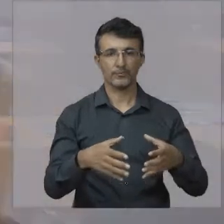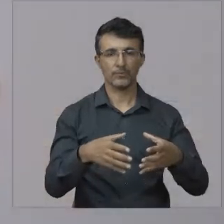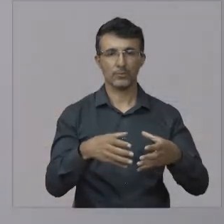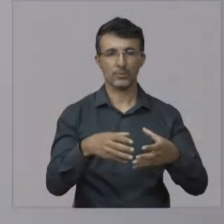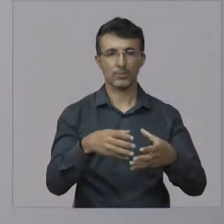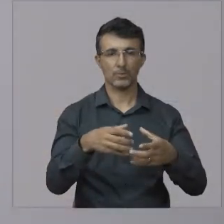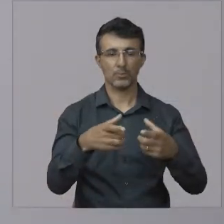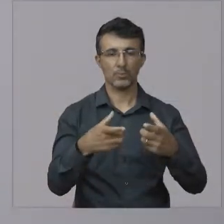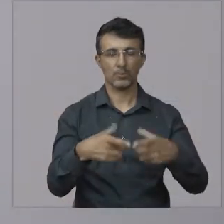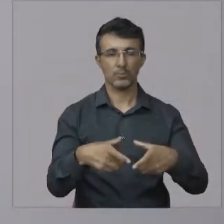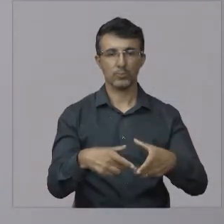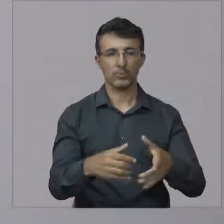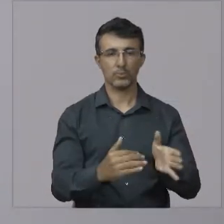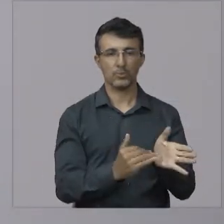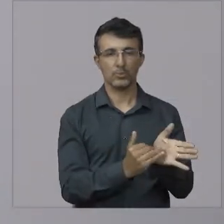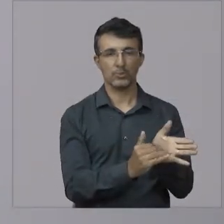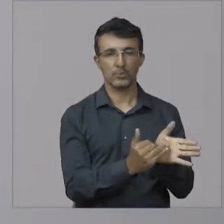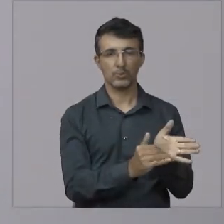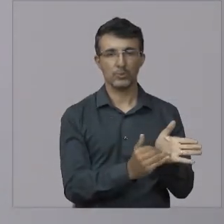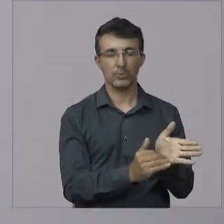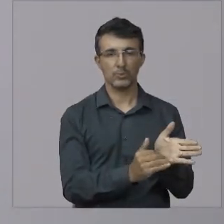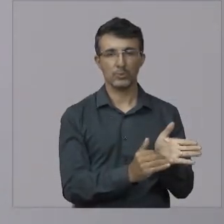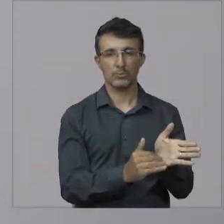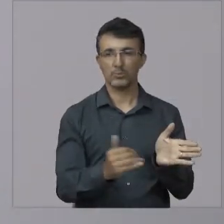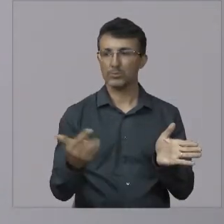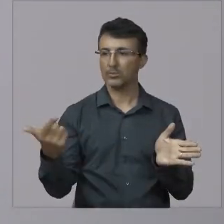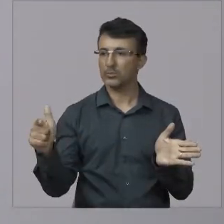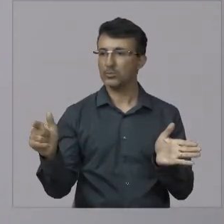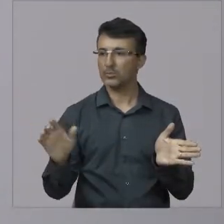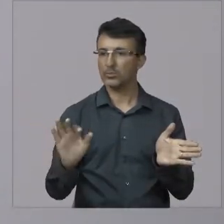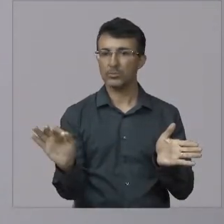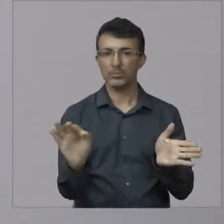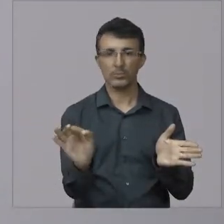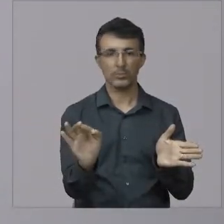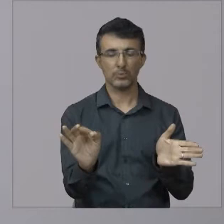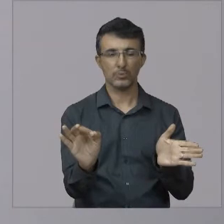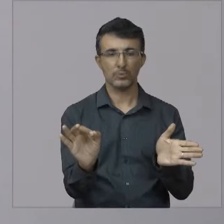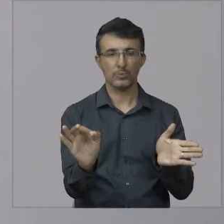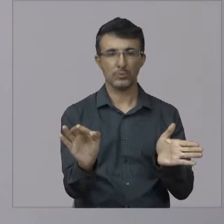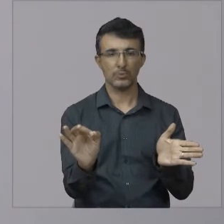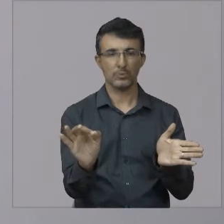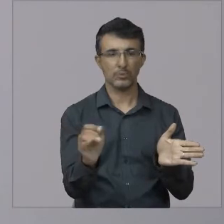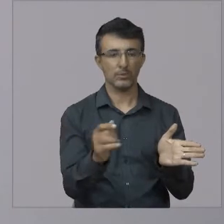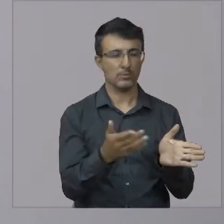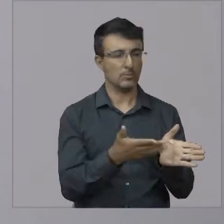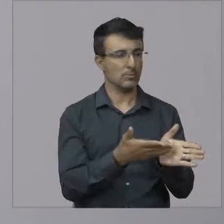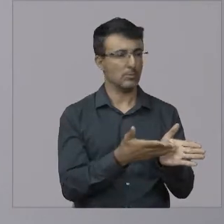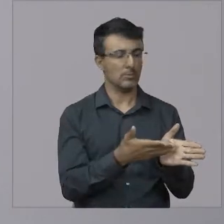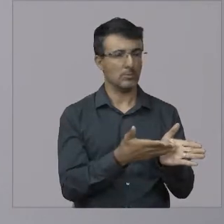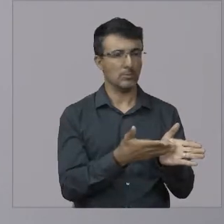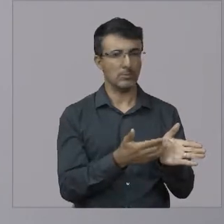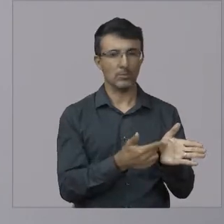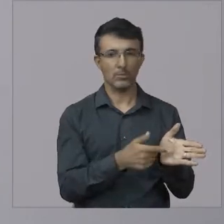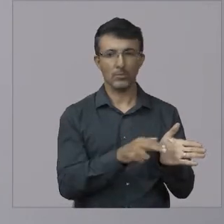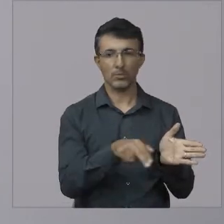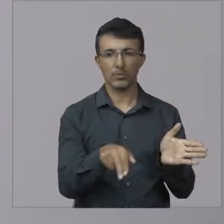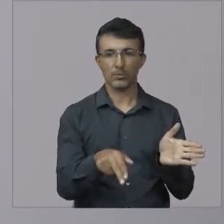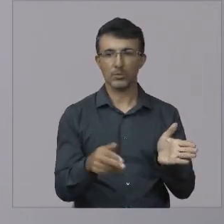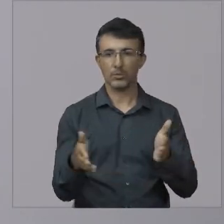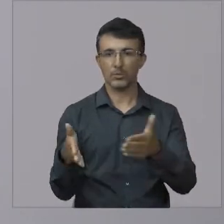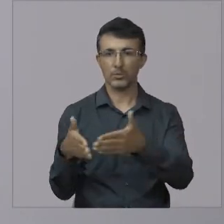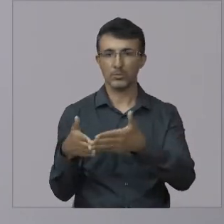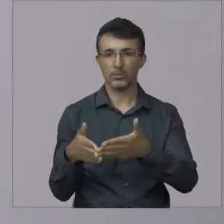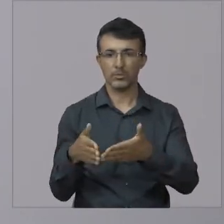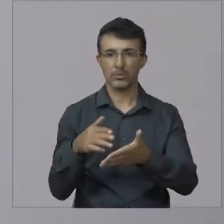Não havendo mais nenhum pretendente, então solicito à nossa assessoria que proceda à impressão